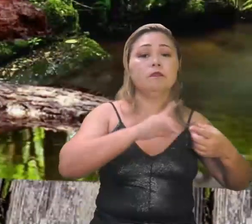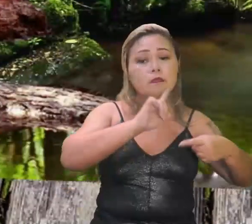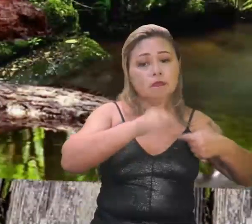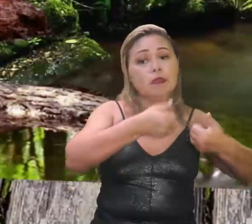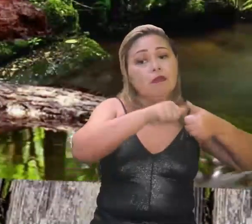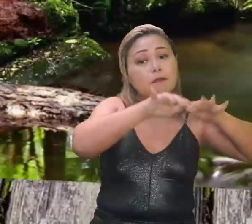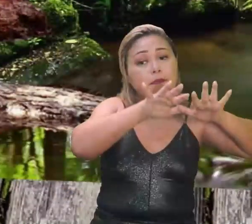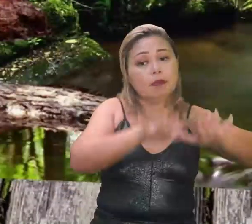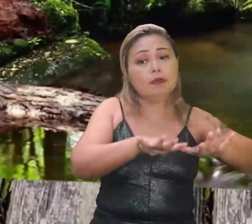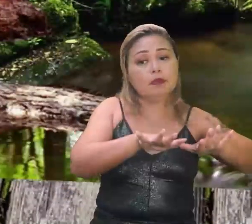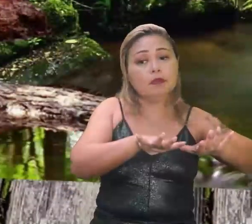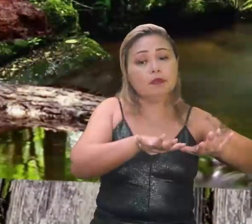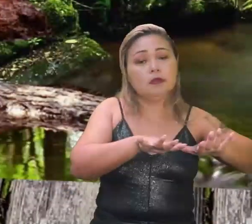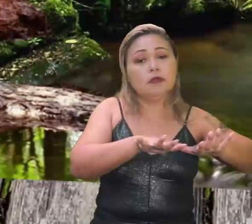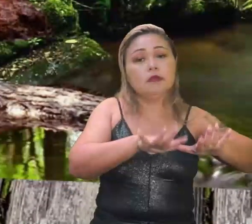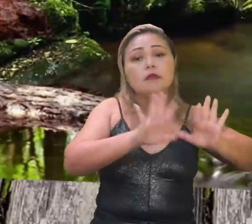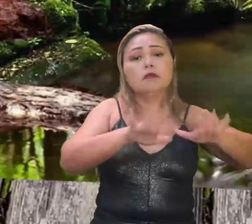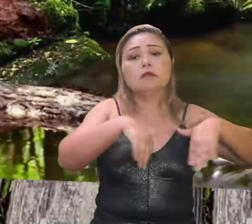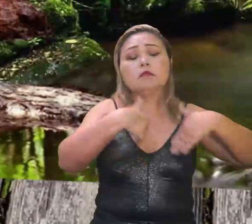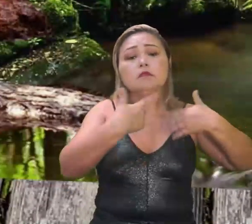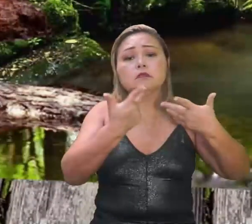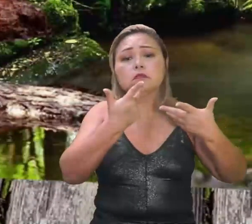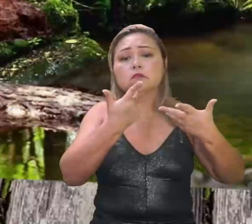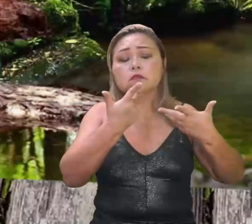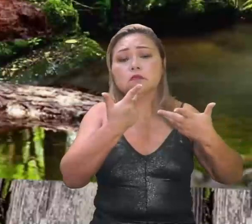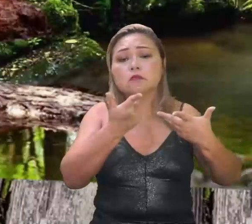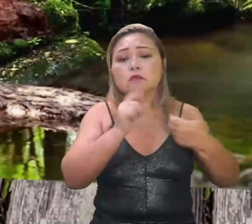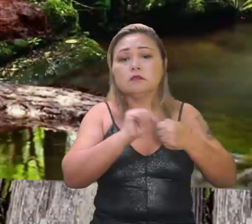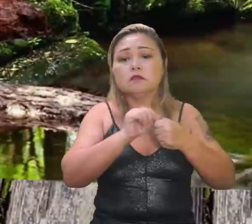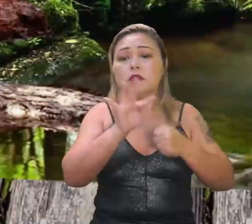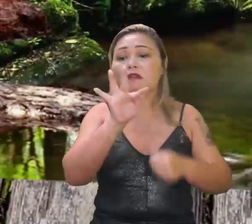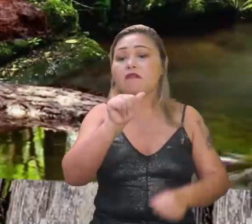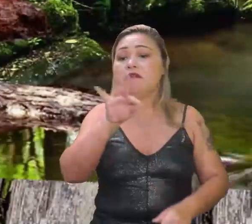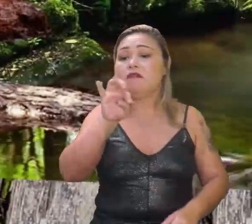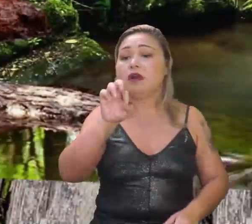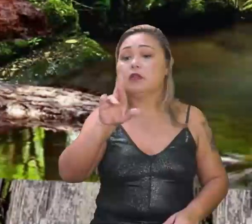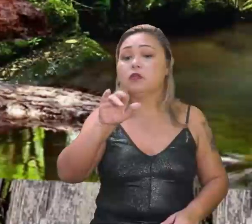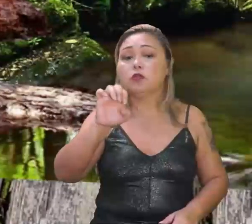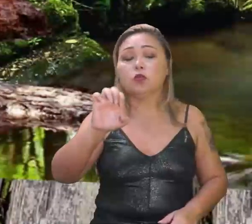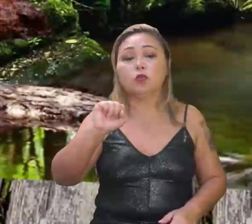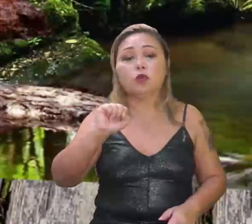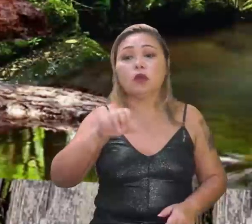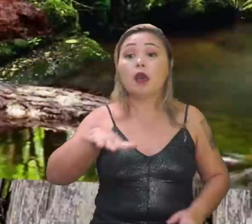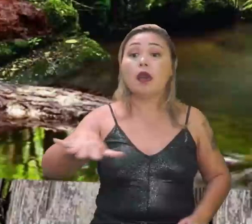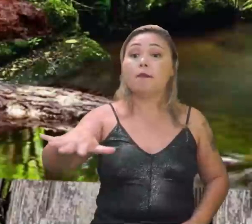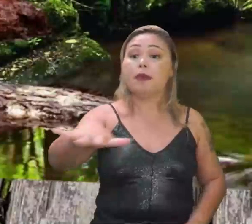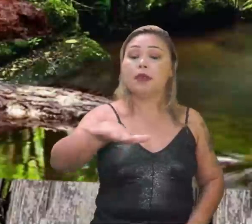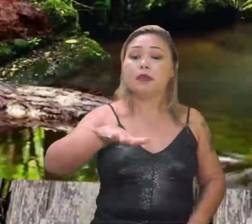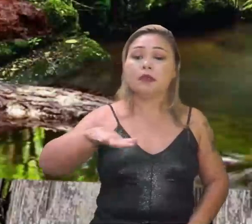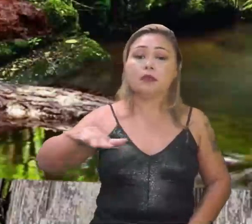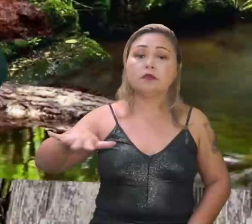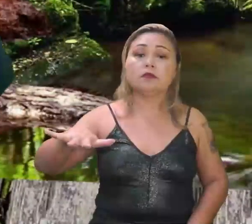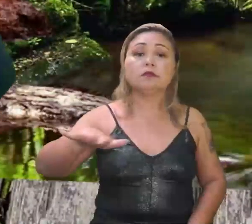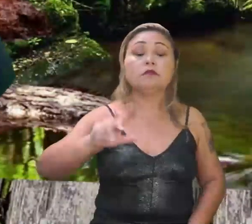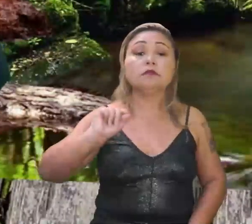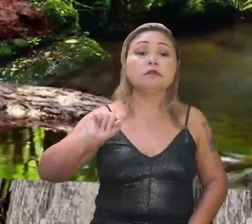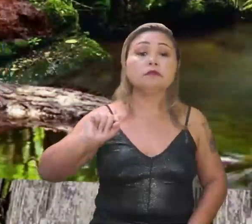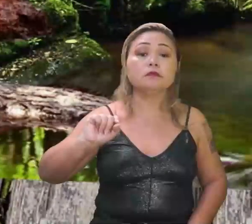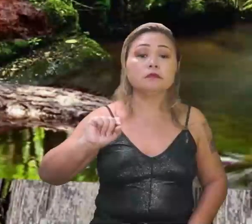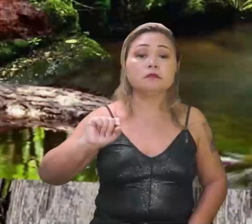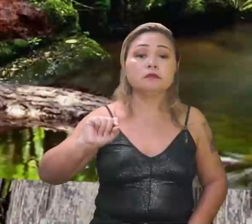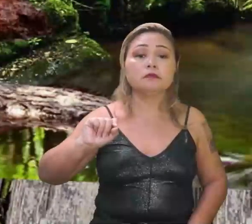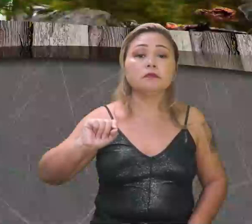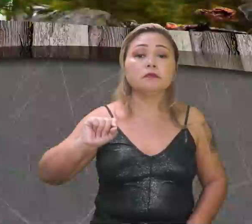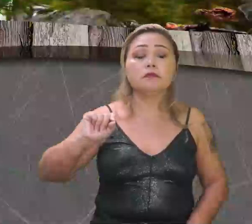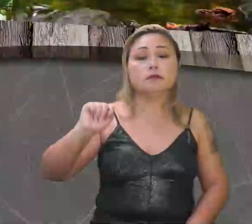iriam permanecer. E aí ele chamou de fatores, né? Fatores ambientais. E o que seriam?